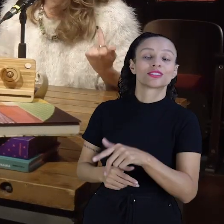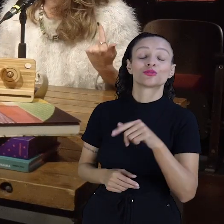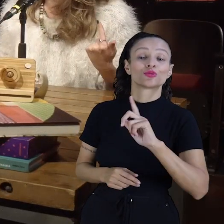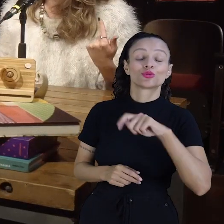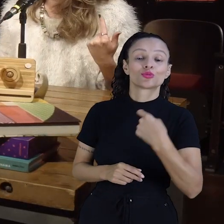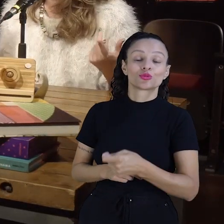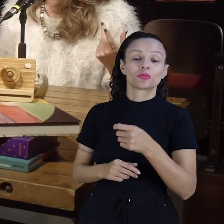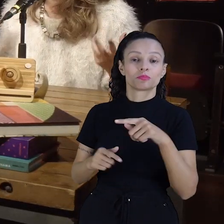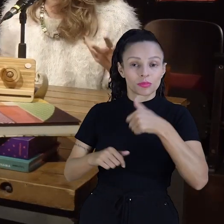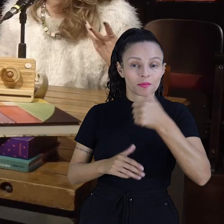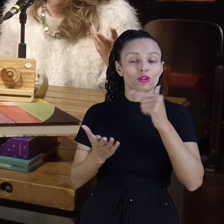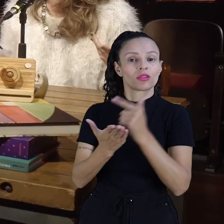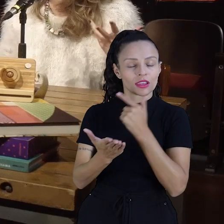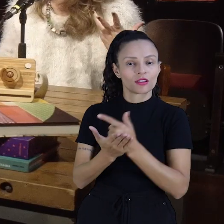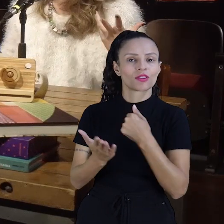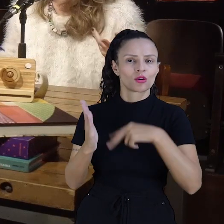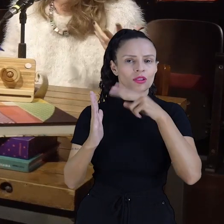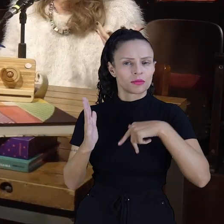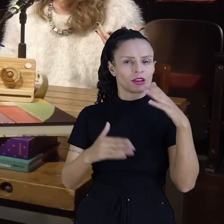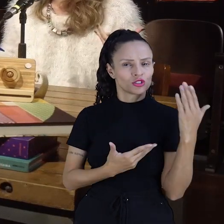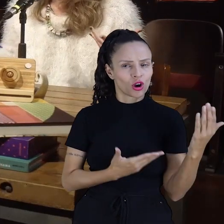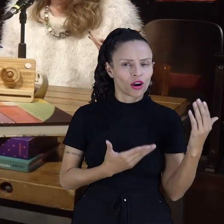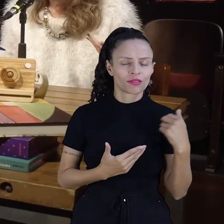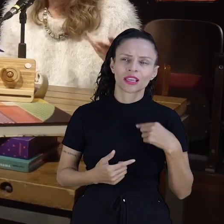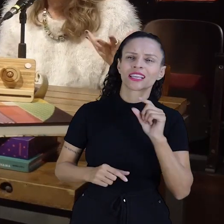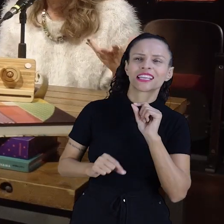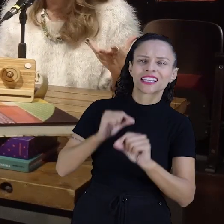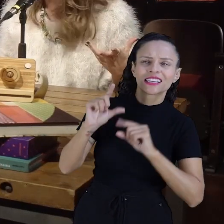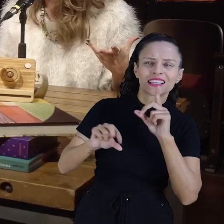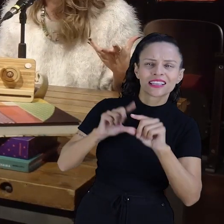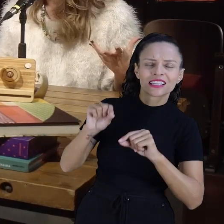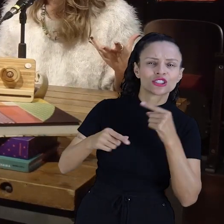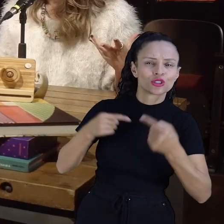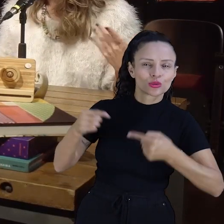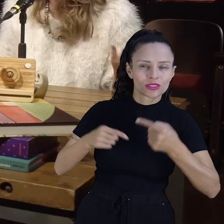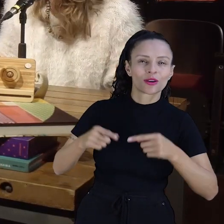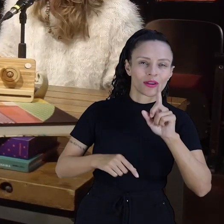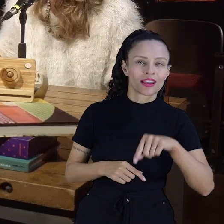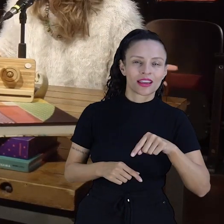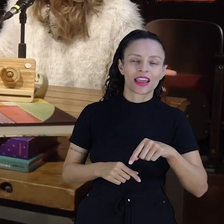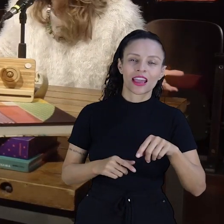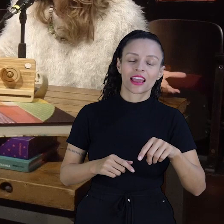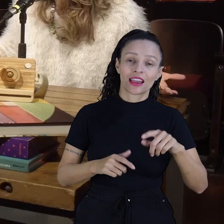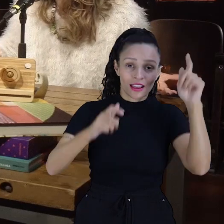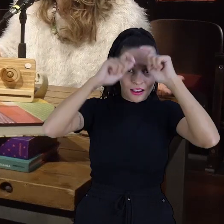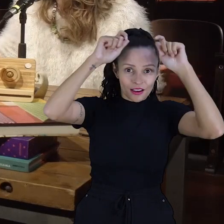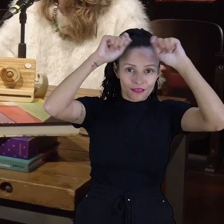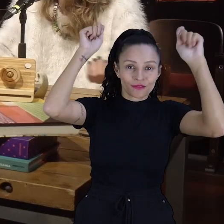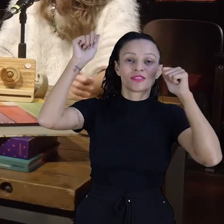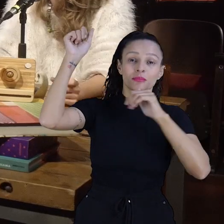que era aquilo. Mas foi o primeiro livro que eu li, assim, mais jovem, mas que discussão é essa? E é